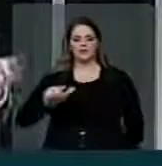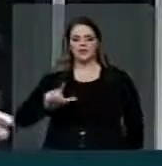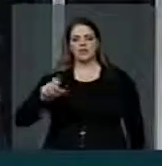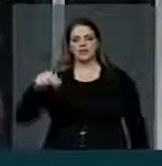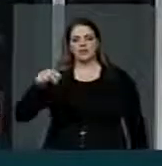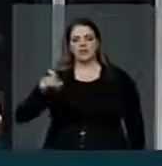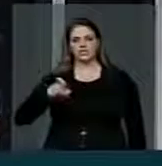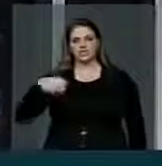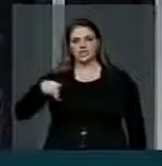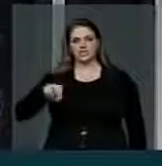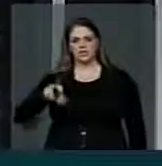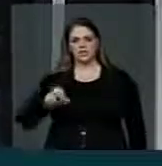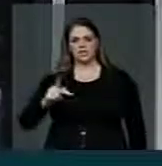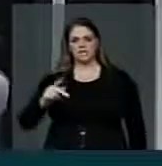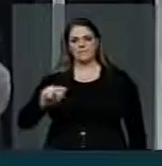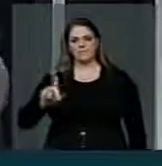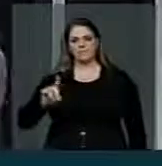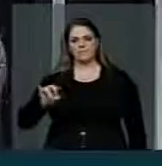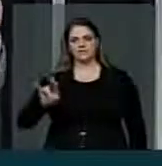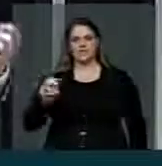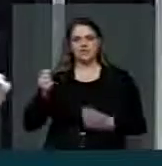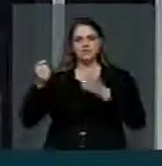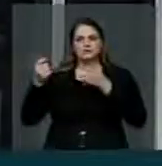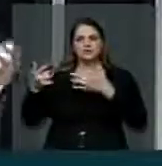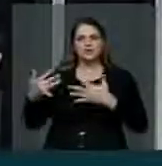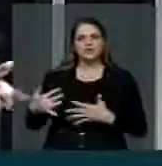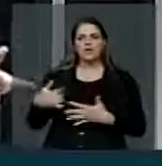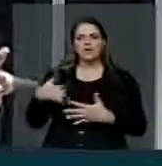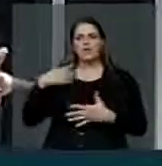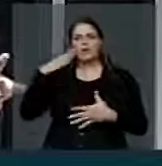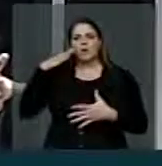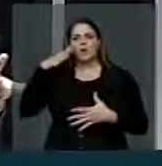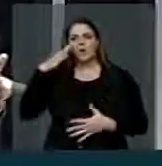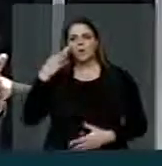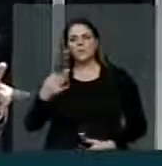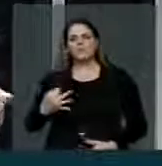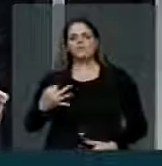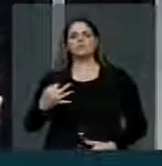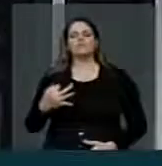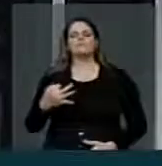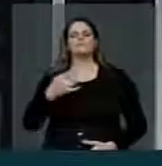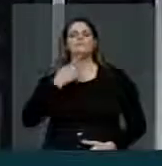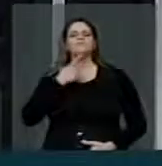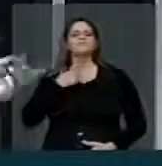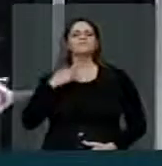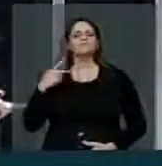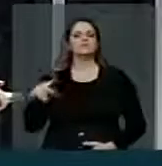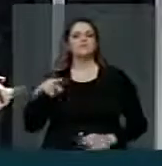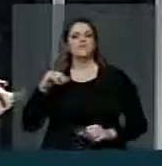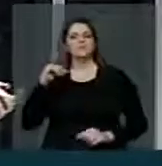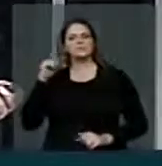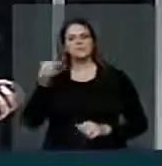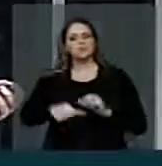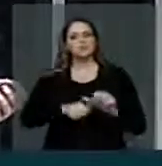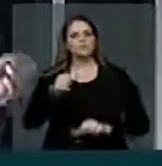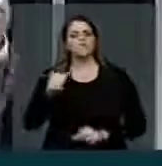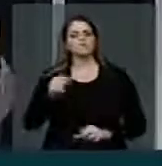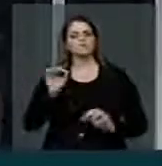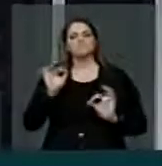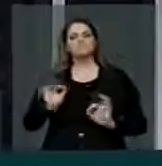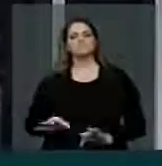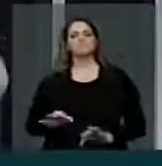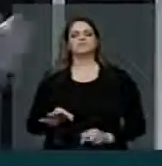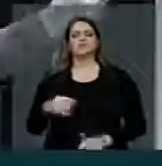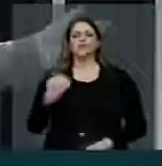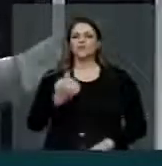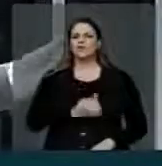sua compreensão, a sua vontade exatamente de mudar essa página. E todos